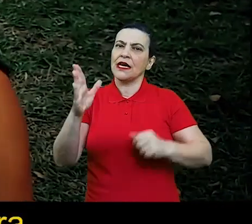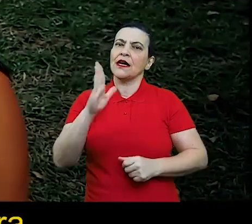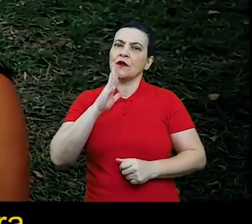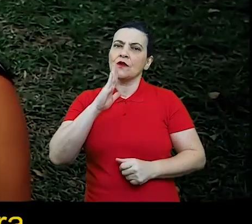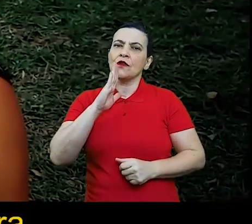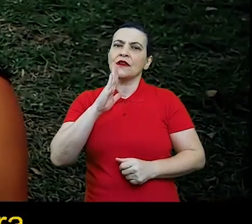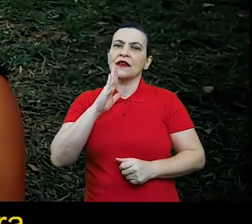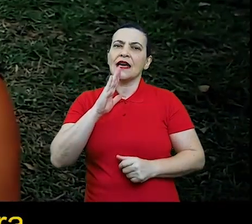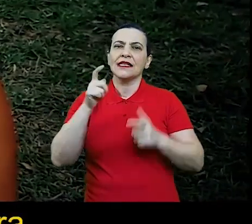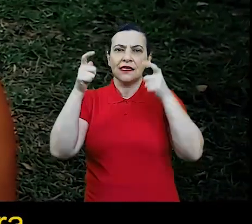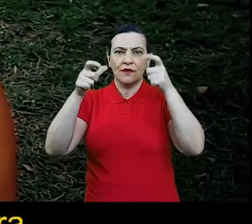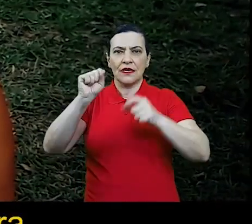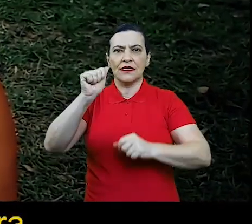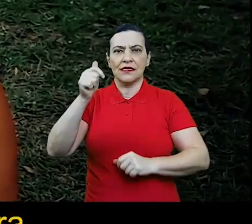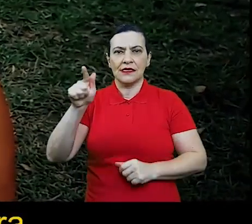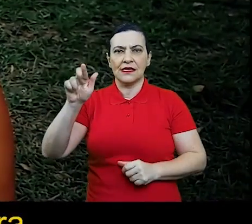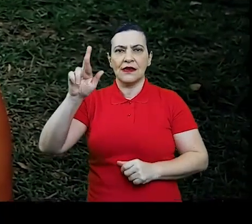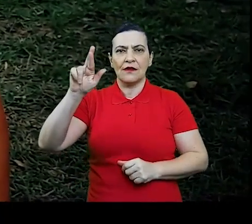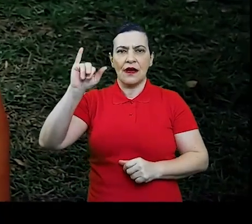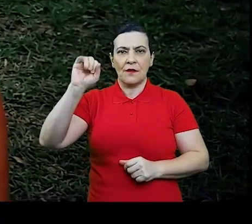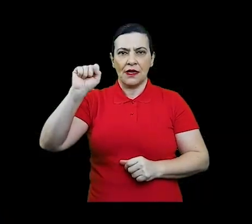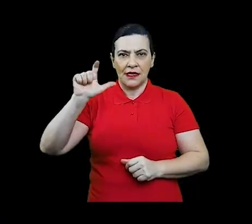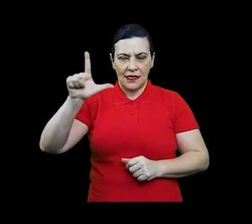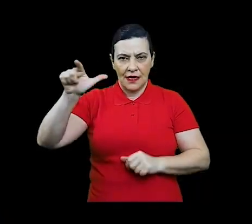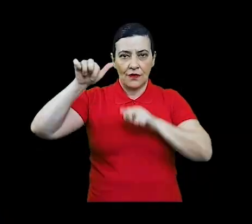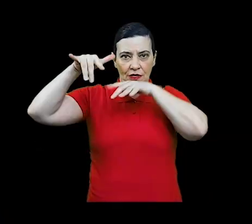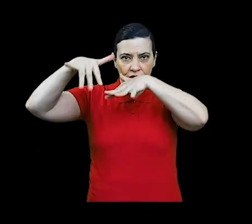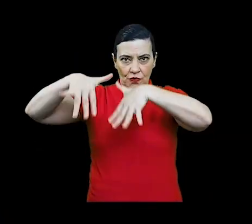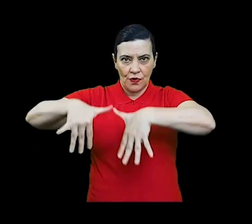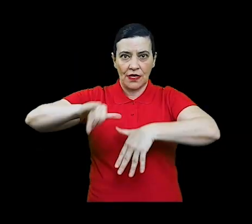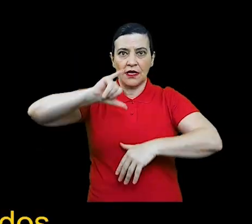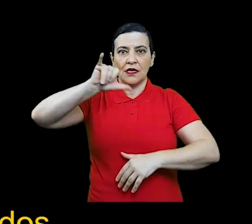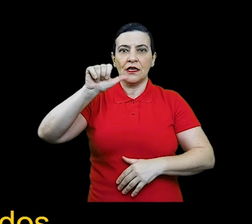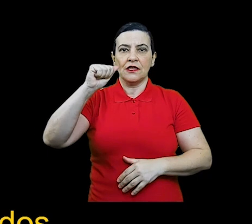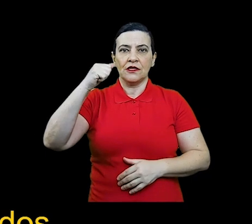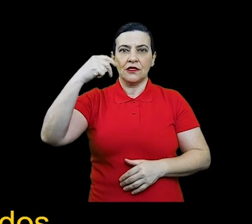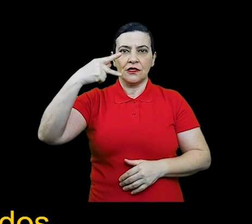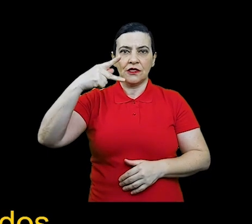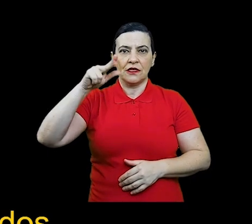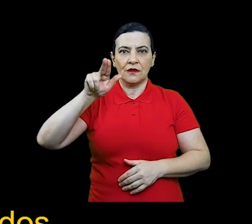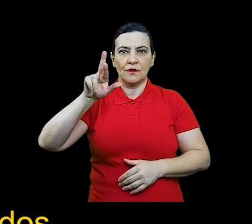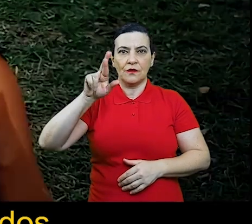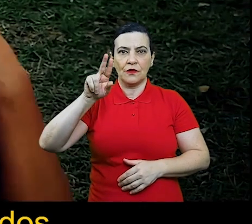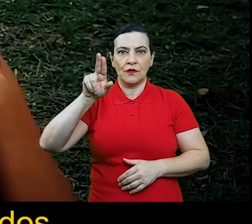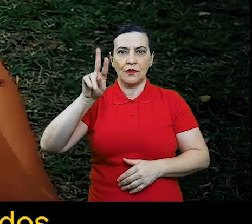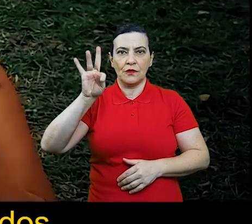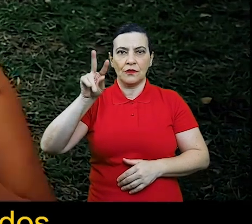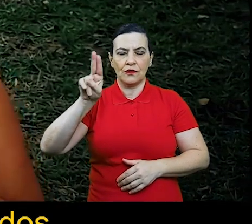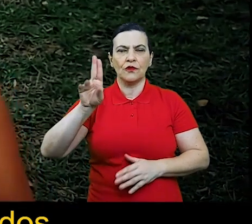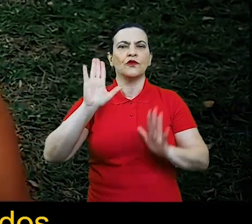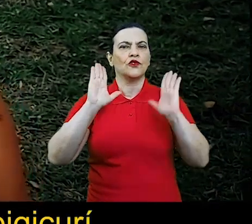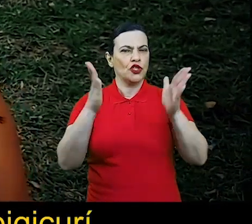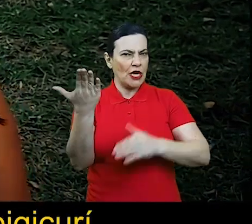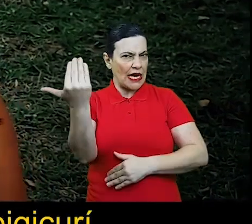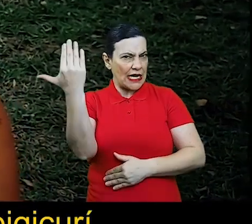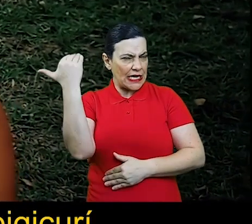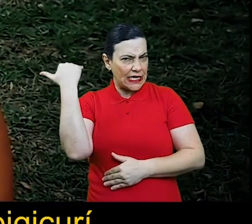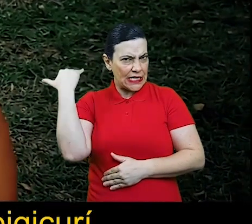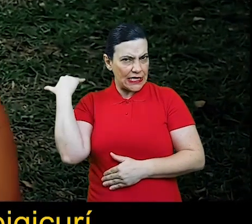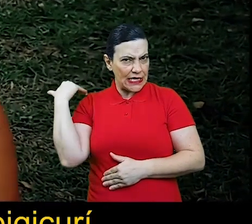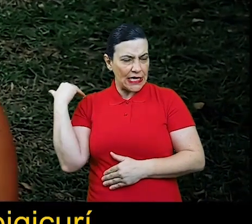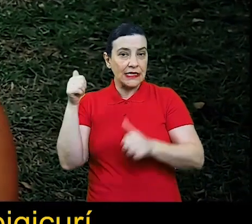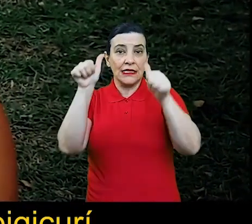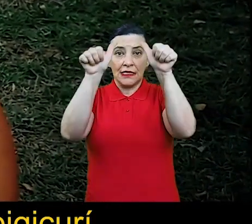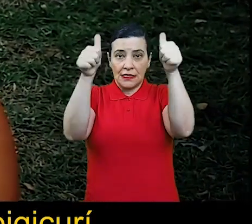pela região de São Gabriel da Cachoeira, que é a dança do Japurutu. O Japurutu já existia desde o antepassado.